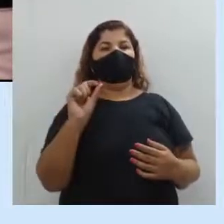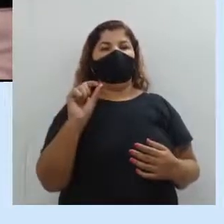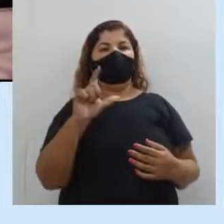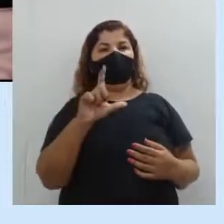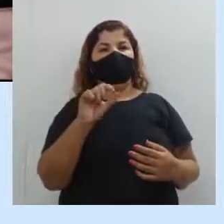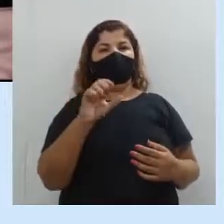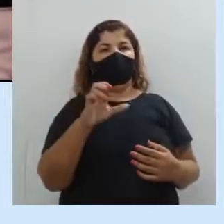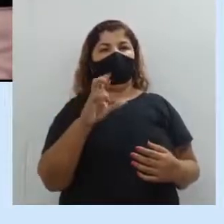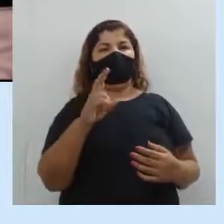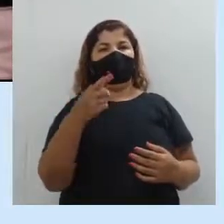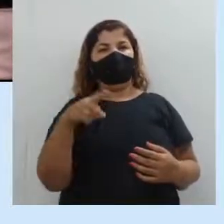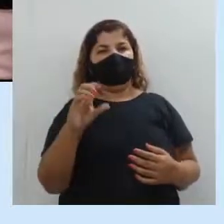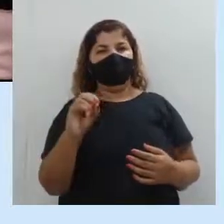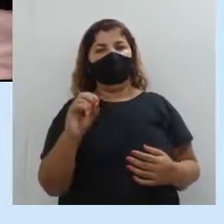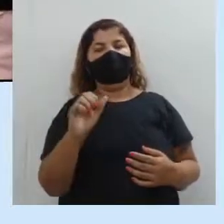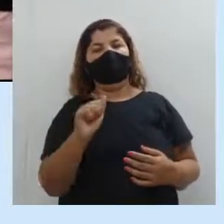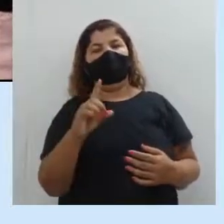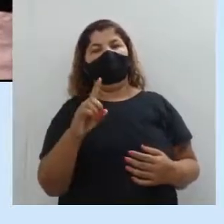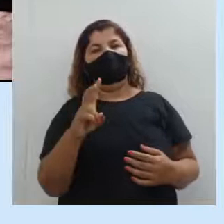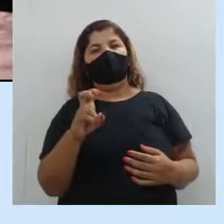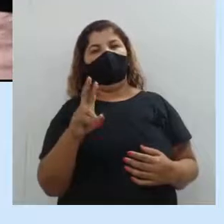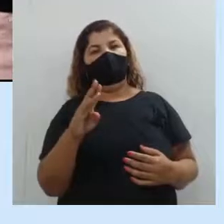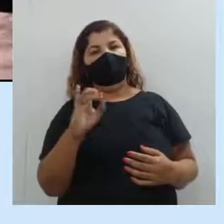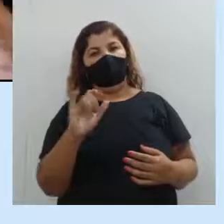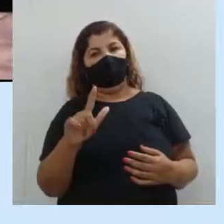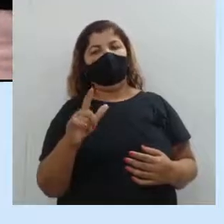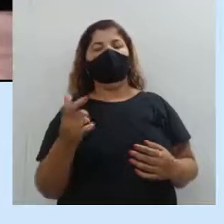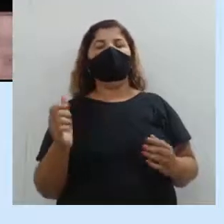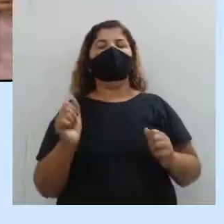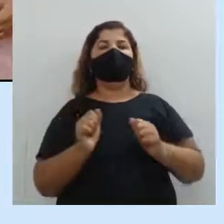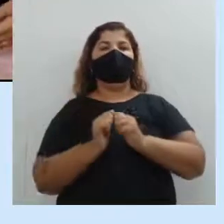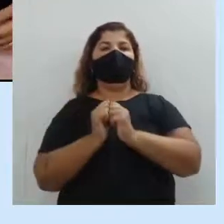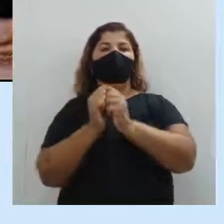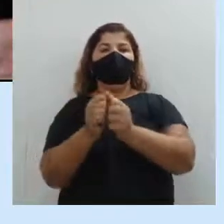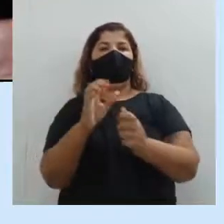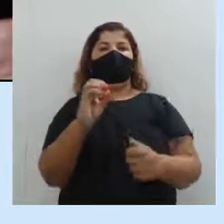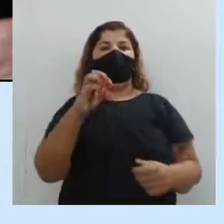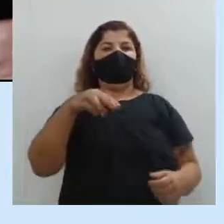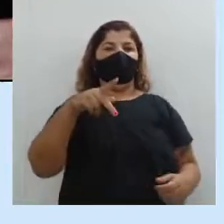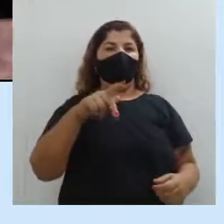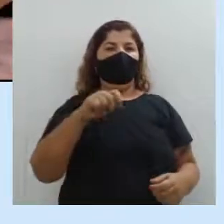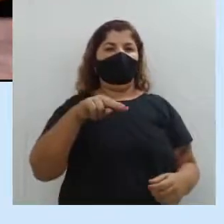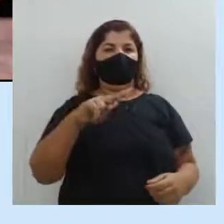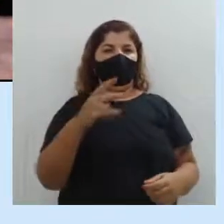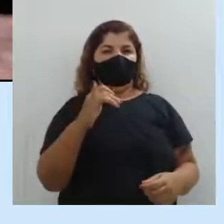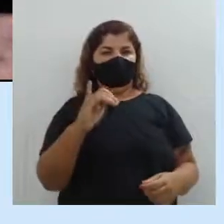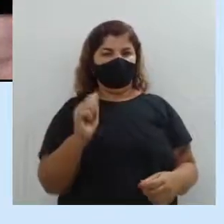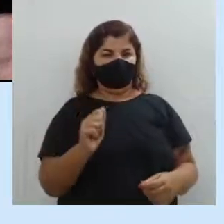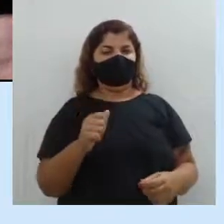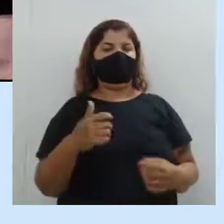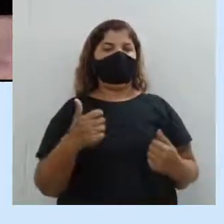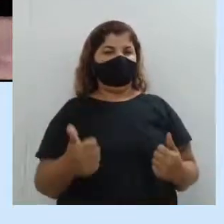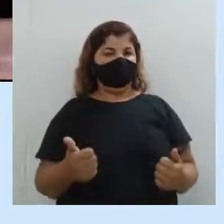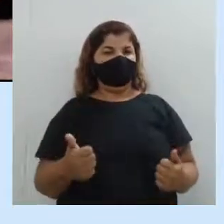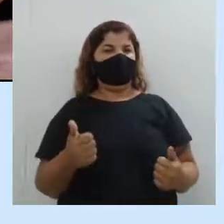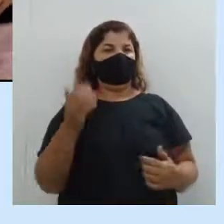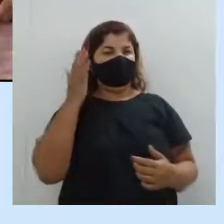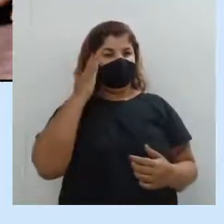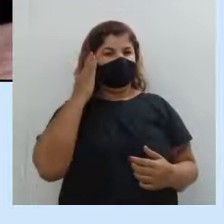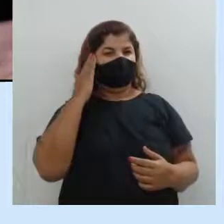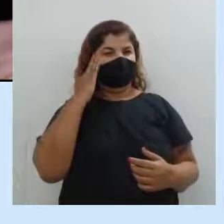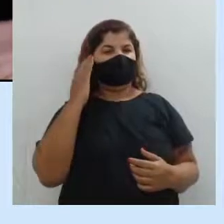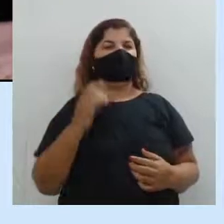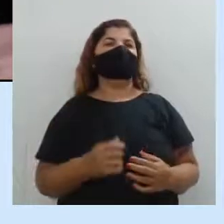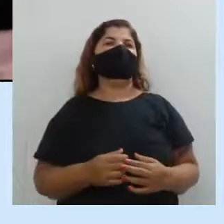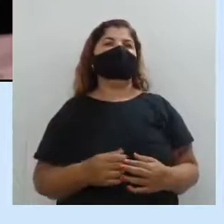locução adverbial de companhia. Esquisito, né? Mas é verdade. É isso aí, tá certo?